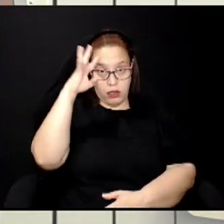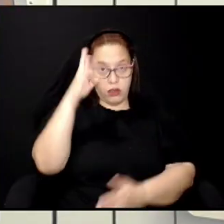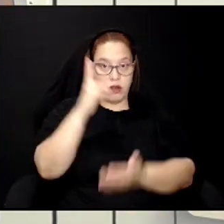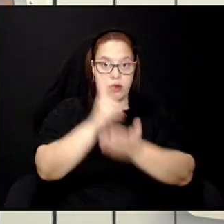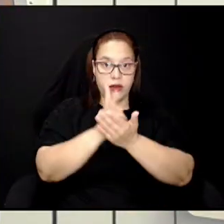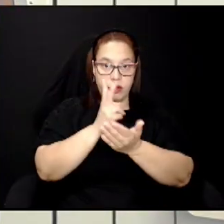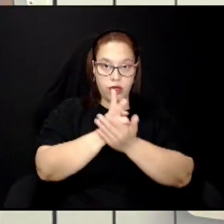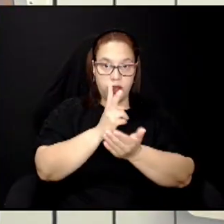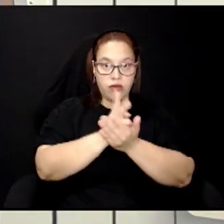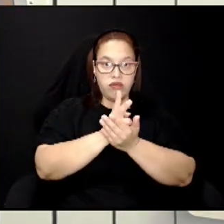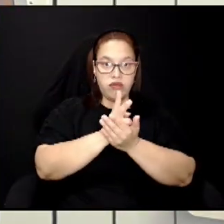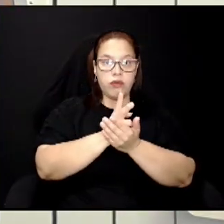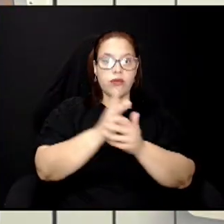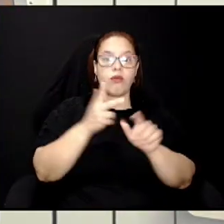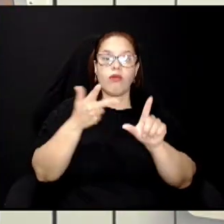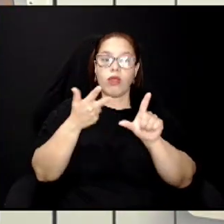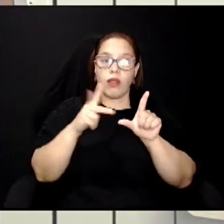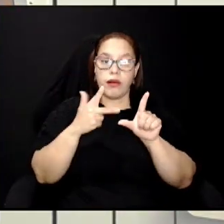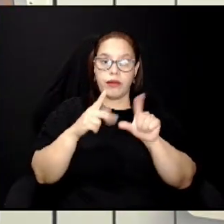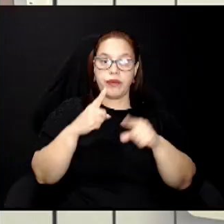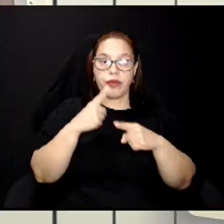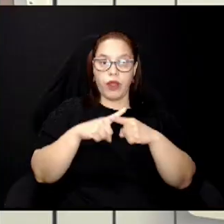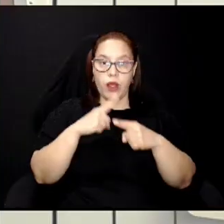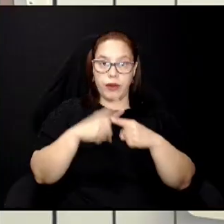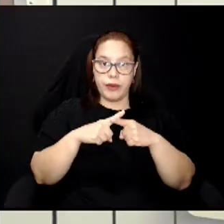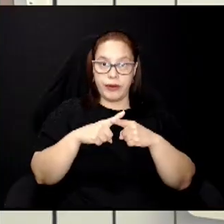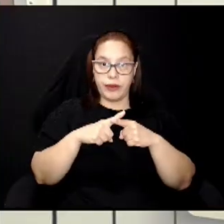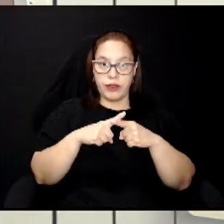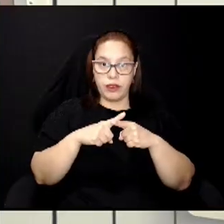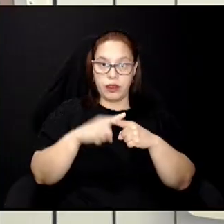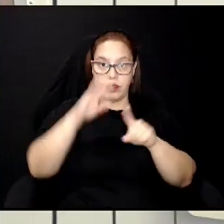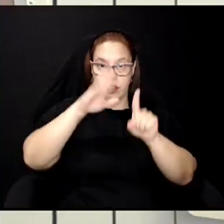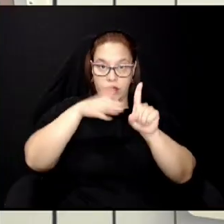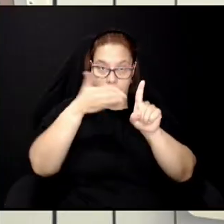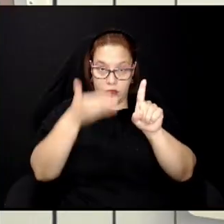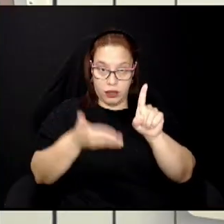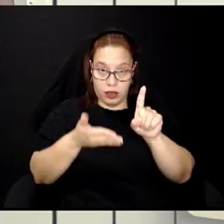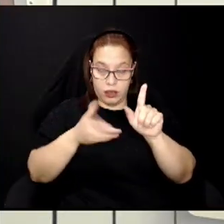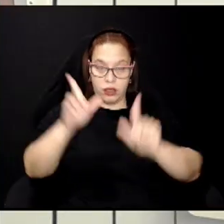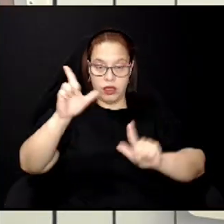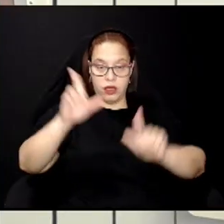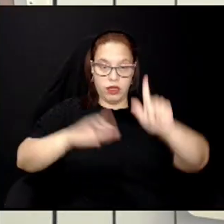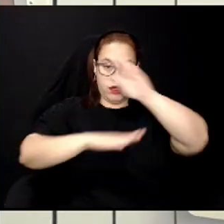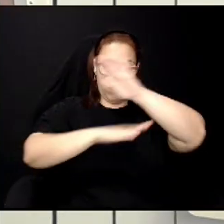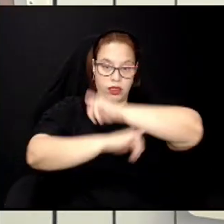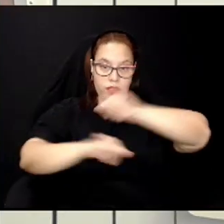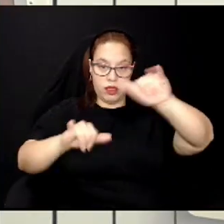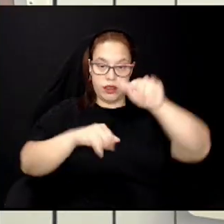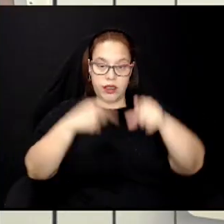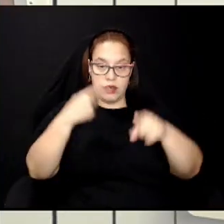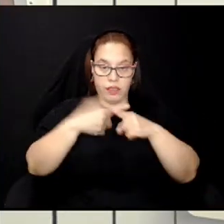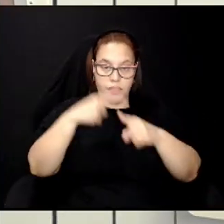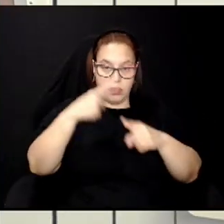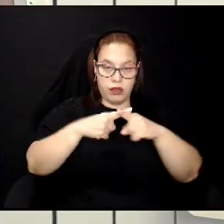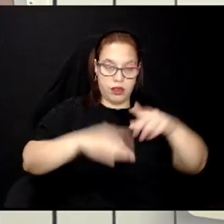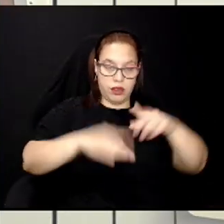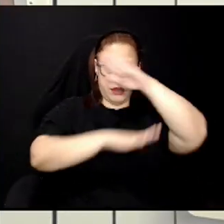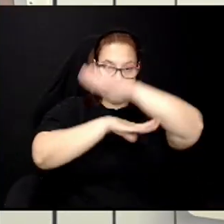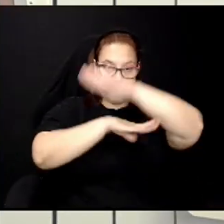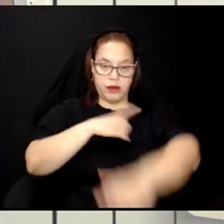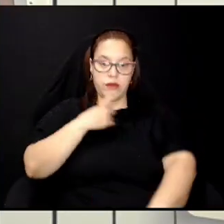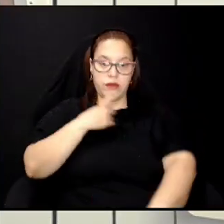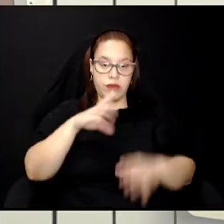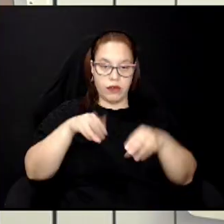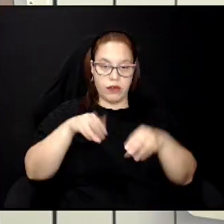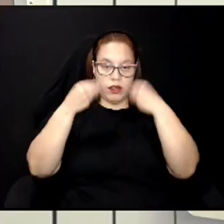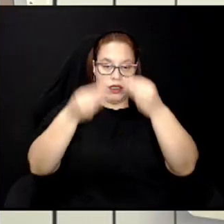com as notícias do Legislativo. E é hora de homenagem no Jornal Câmara Notícia, porque a Câmara Municipal de Campinas entregou o